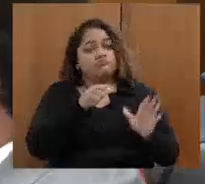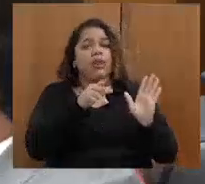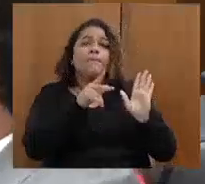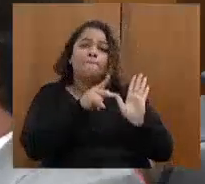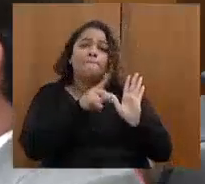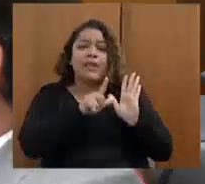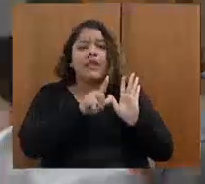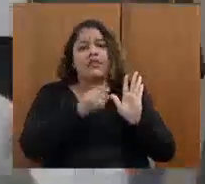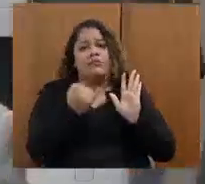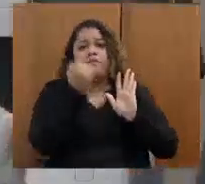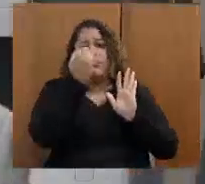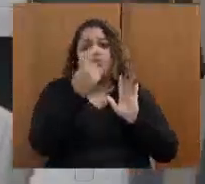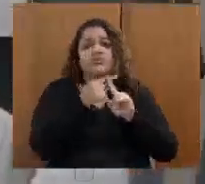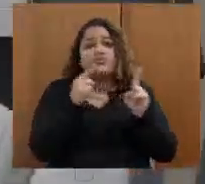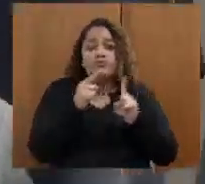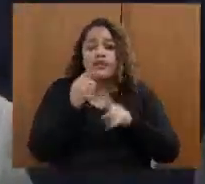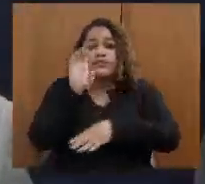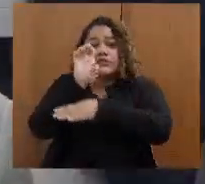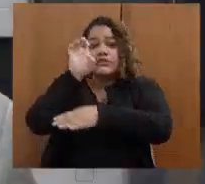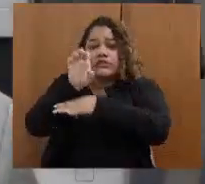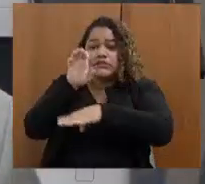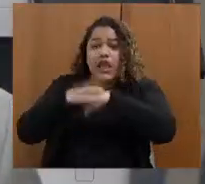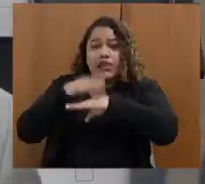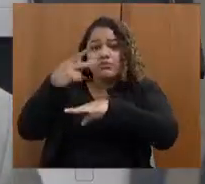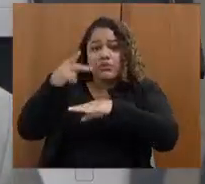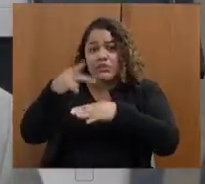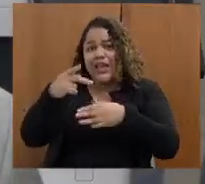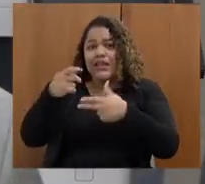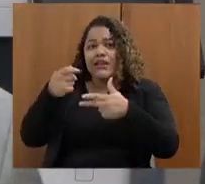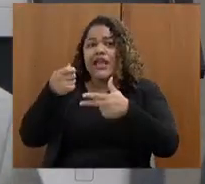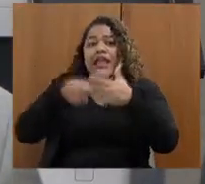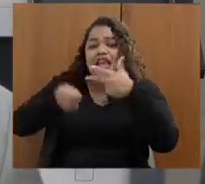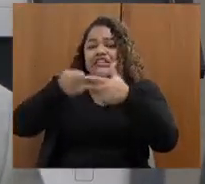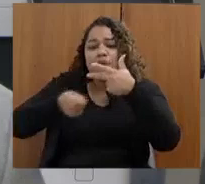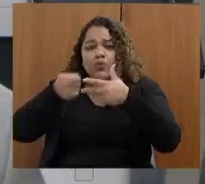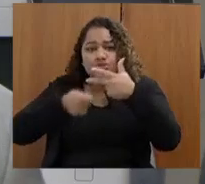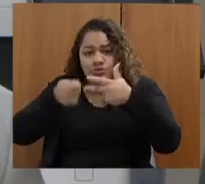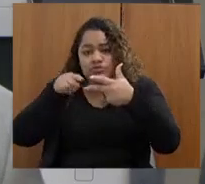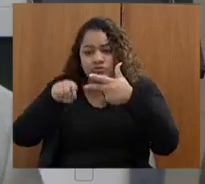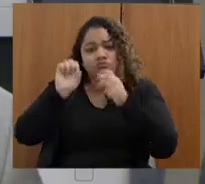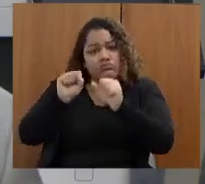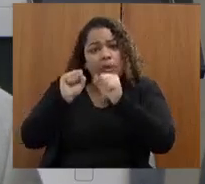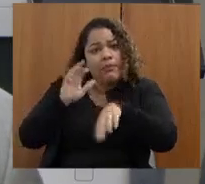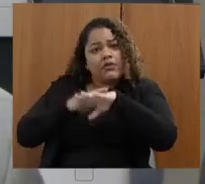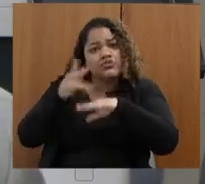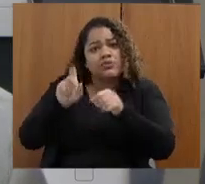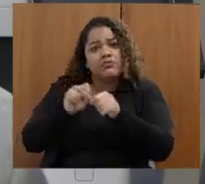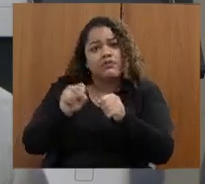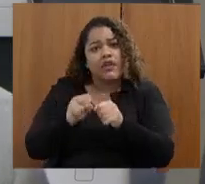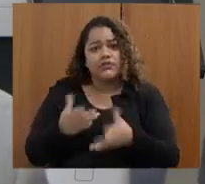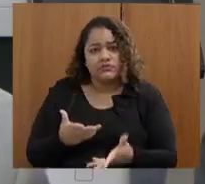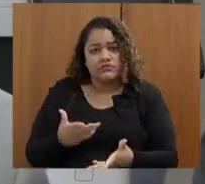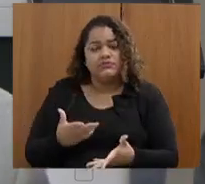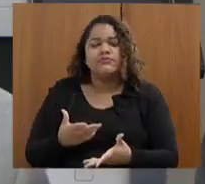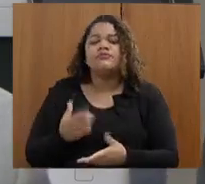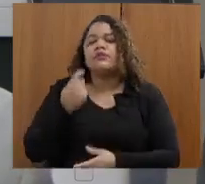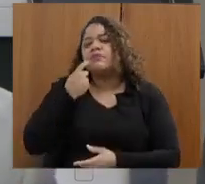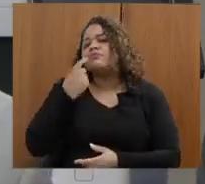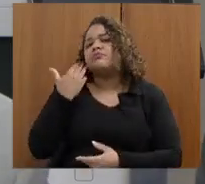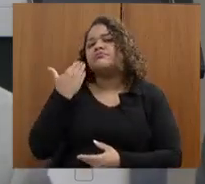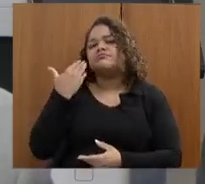do Estado como poder executivo de realizar nós vimos recentemente secretário E aí